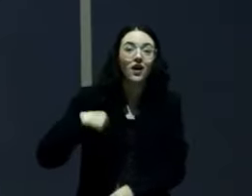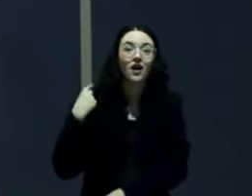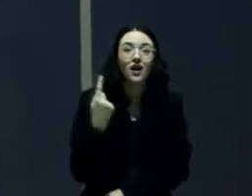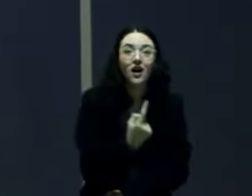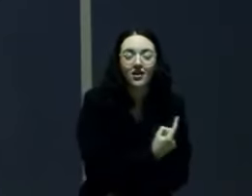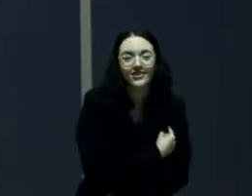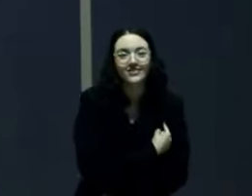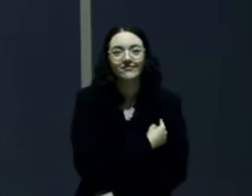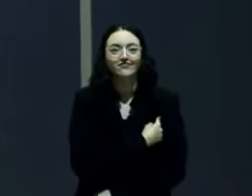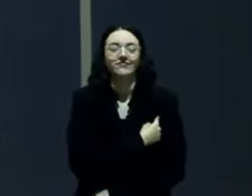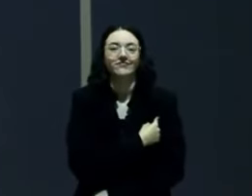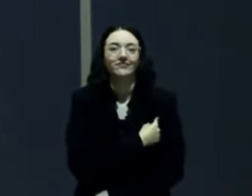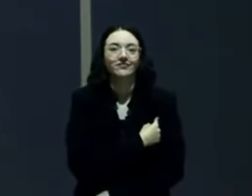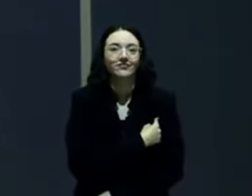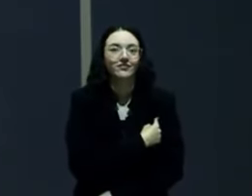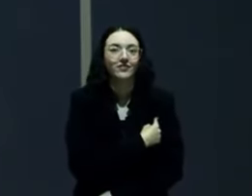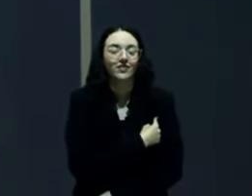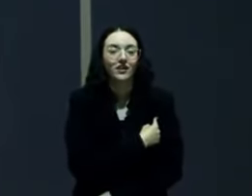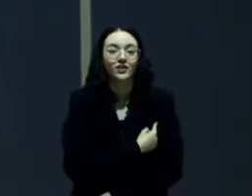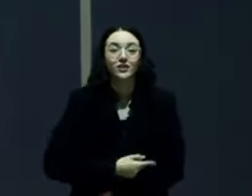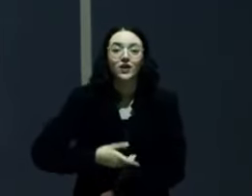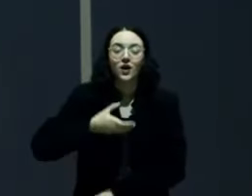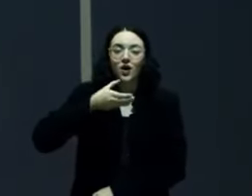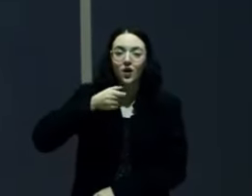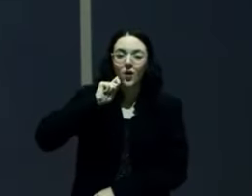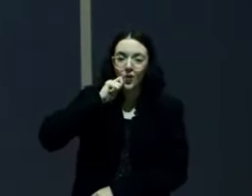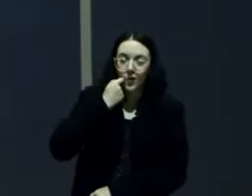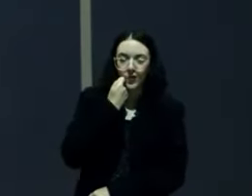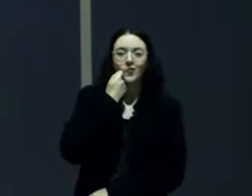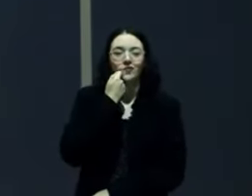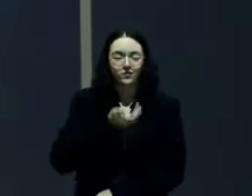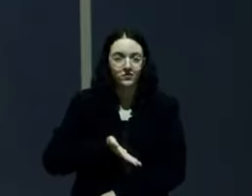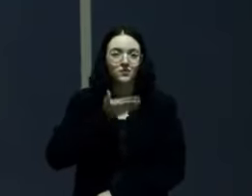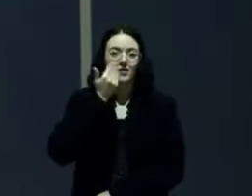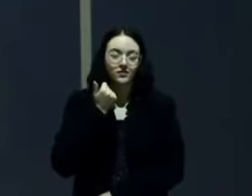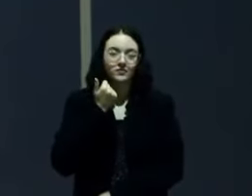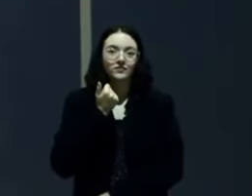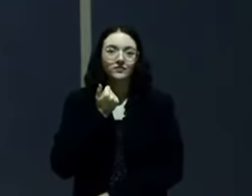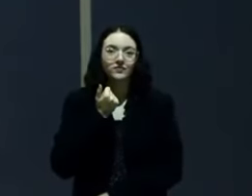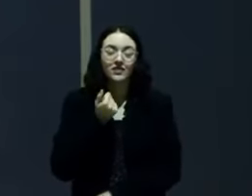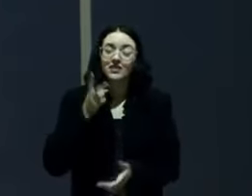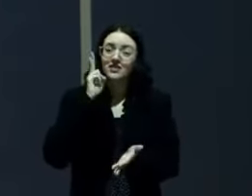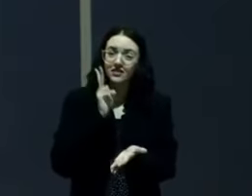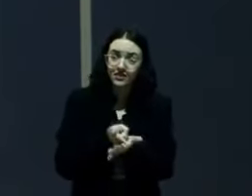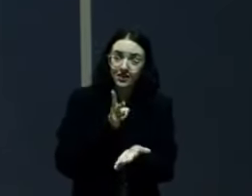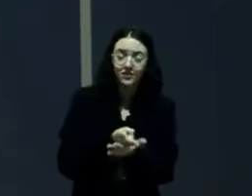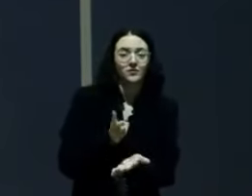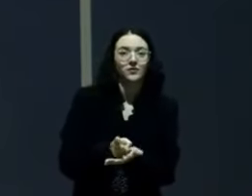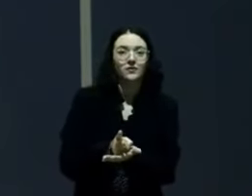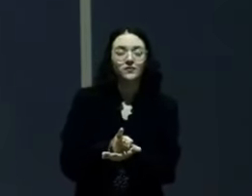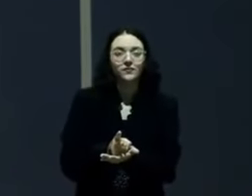Olha o texto: todas as vezes que comerem. Se você olhar do